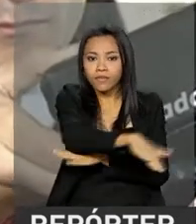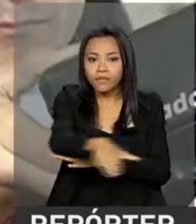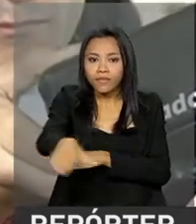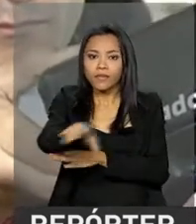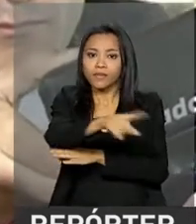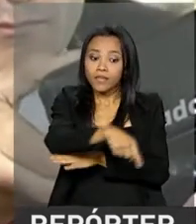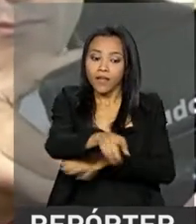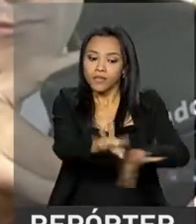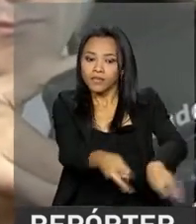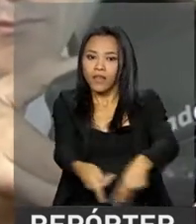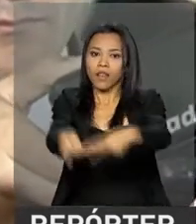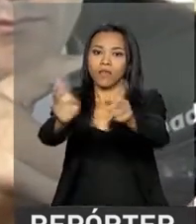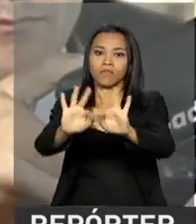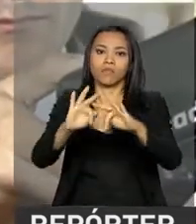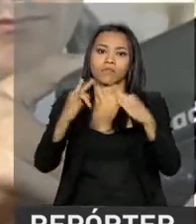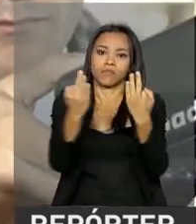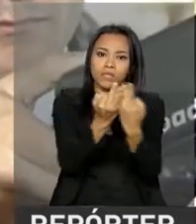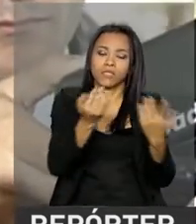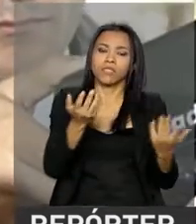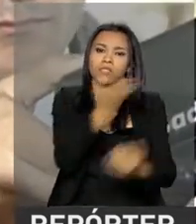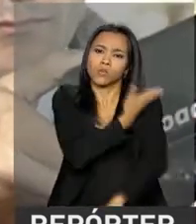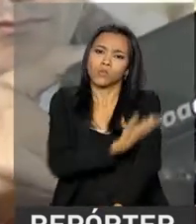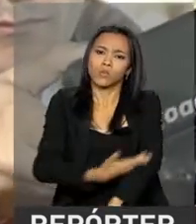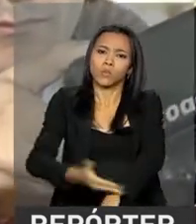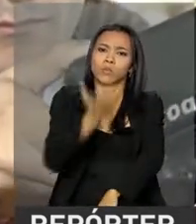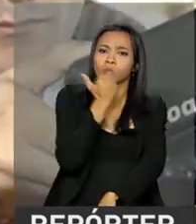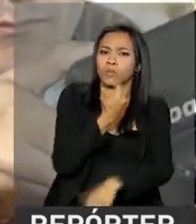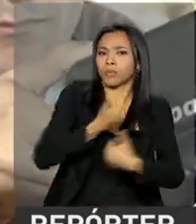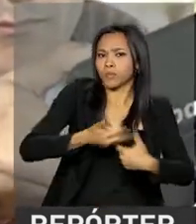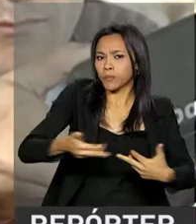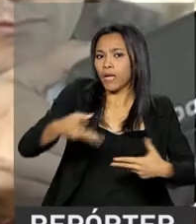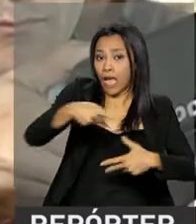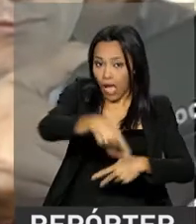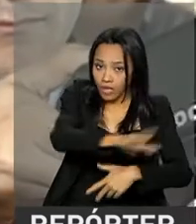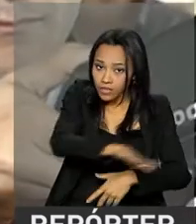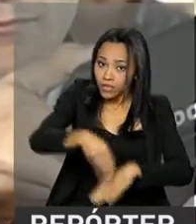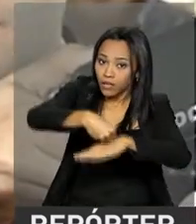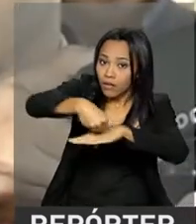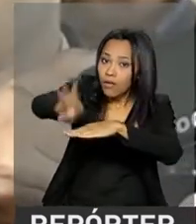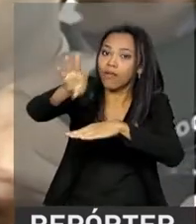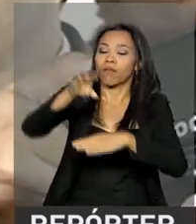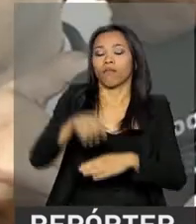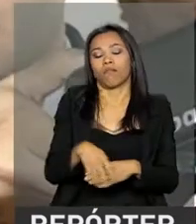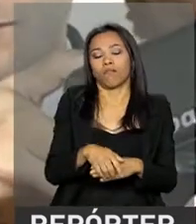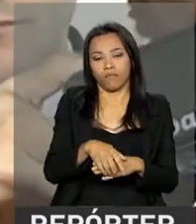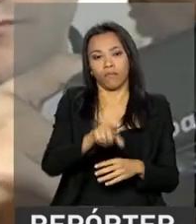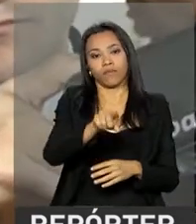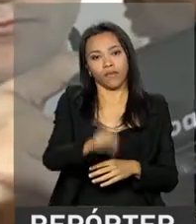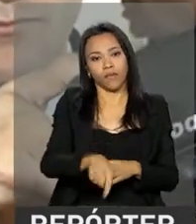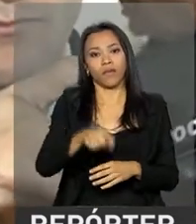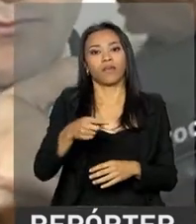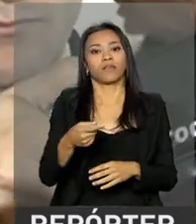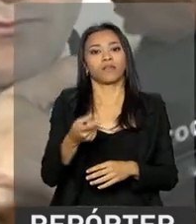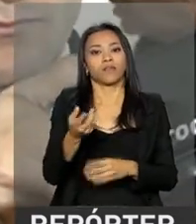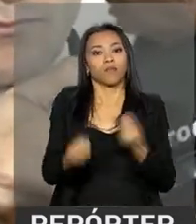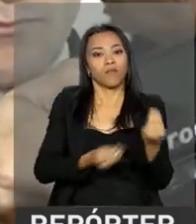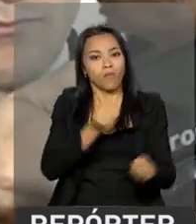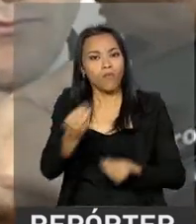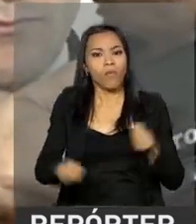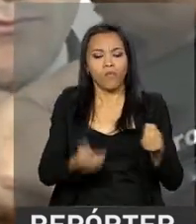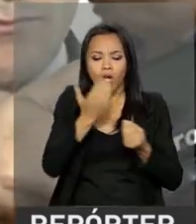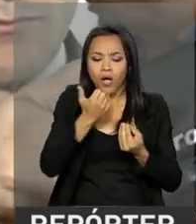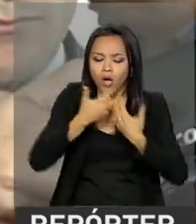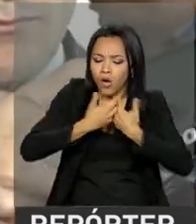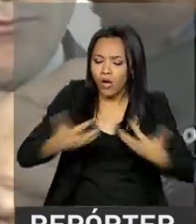suas famílias, para os seus hábitos familiares, esta nova atitude frente ao consumo de verduras